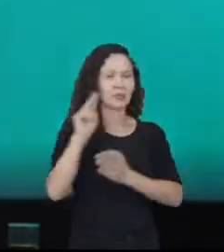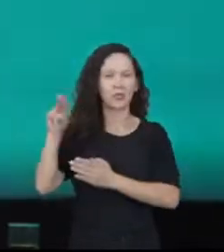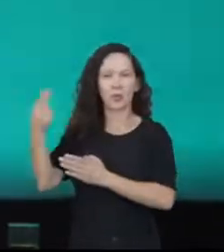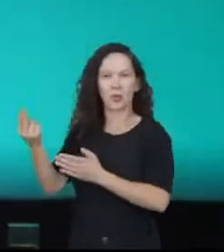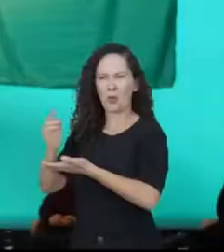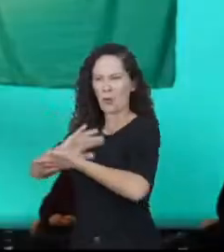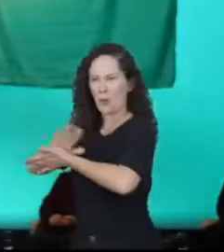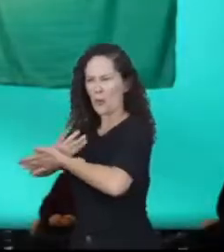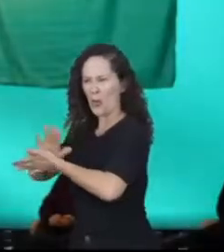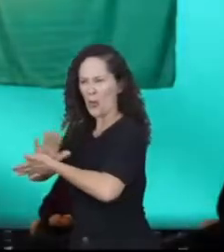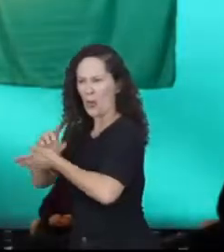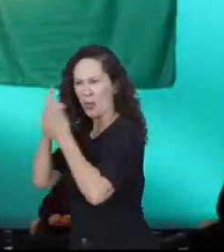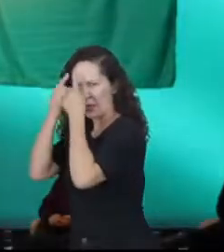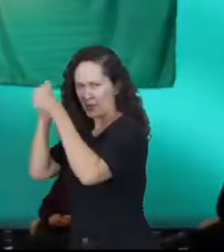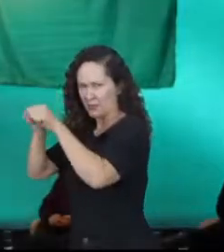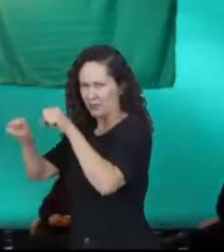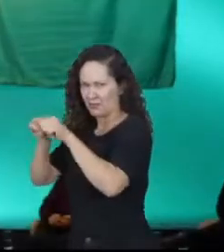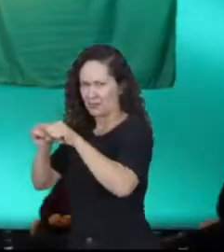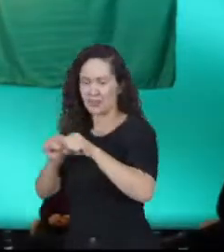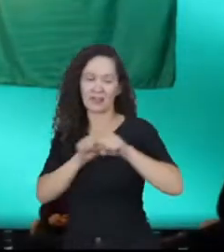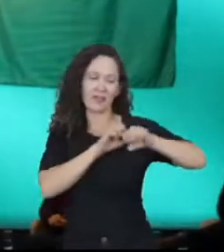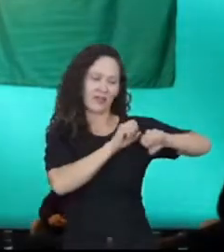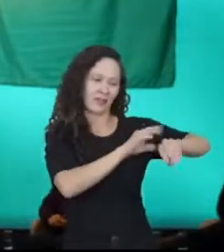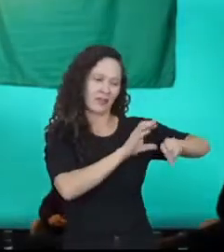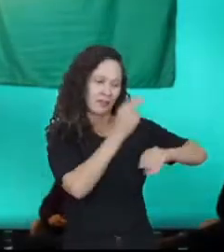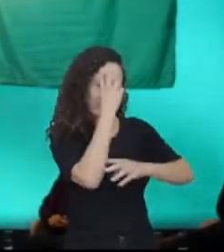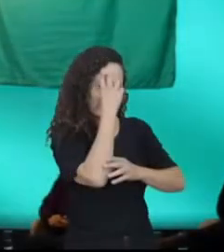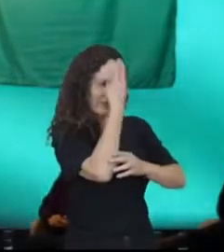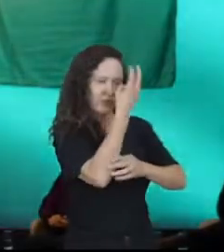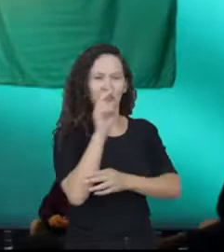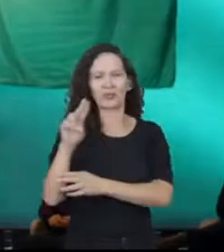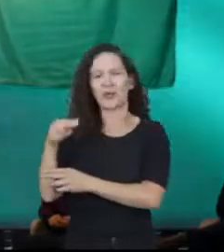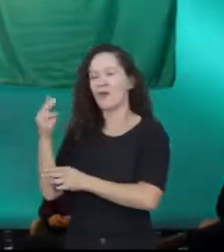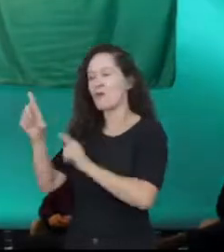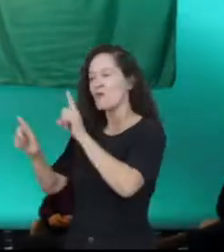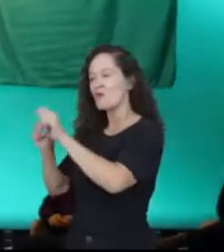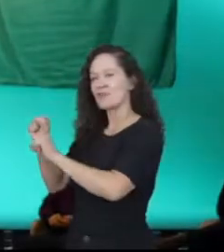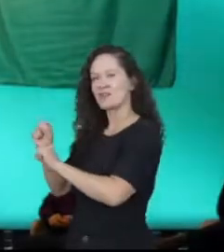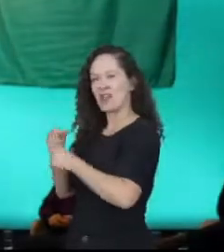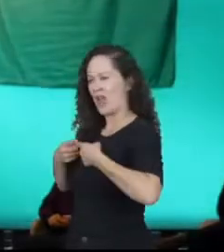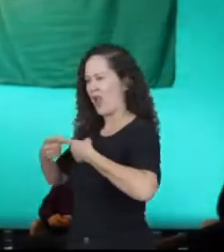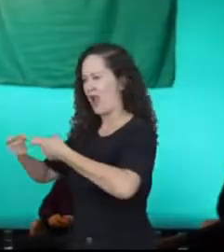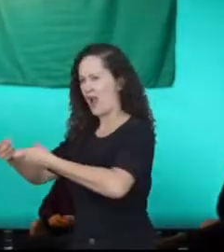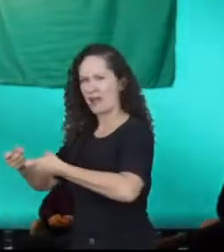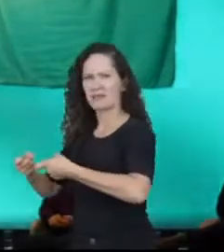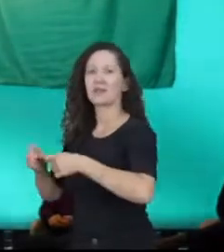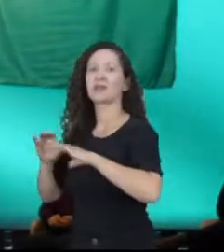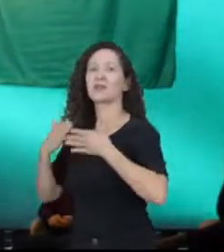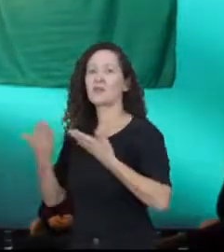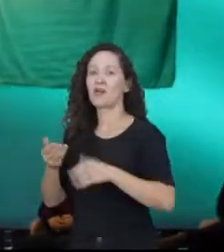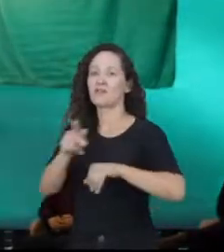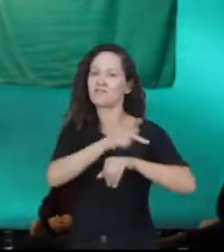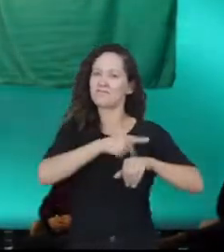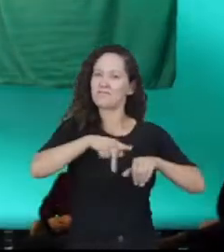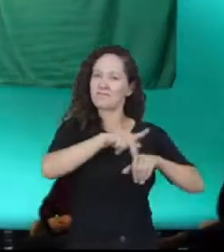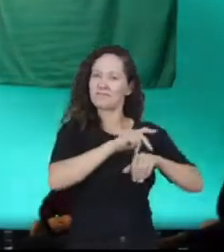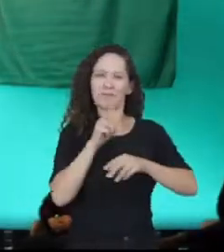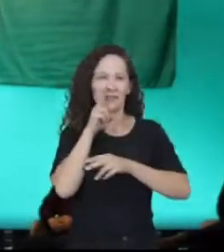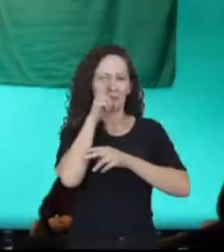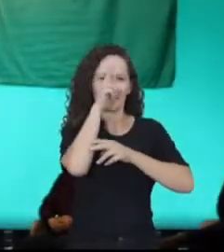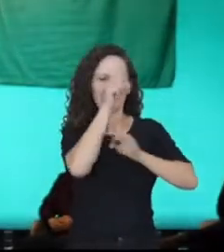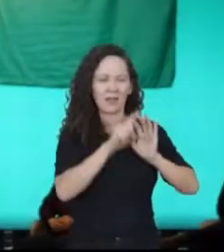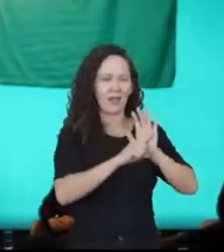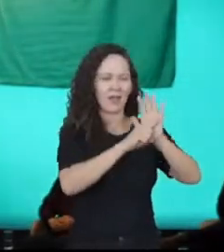violência, da educação e da cultura, ou de revólveres e fuzis. Um país que fortaleça e incentiva a sua